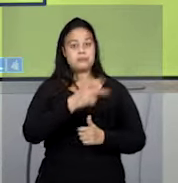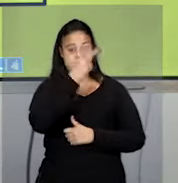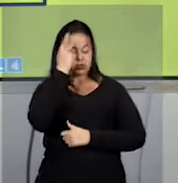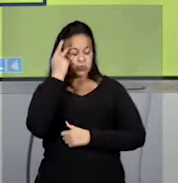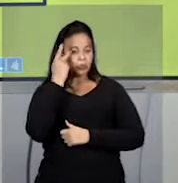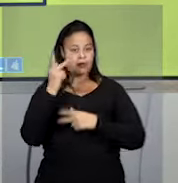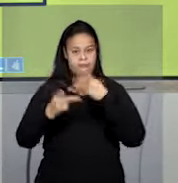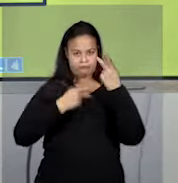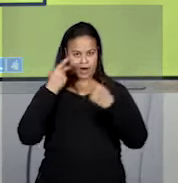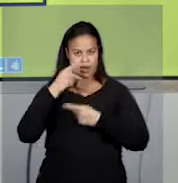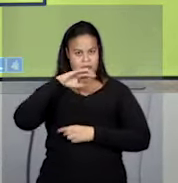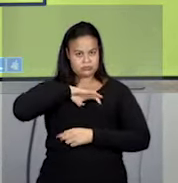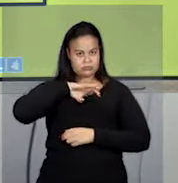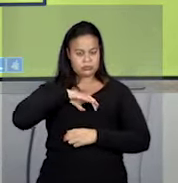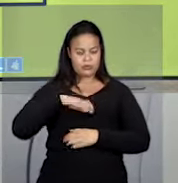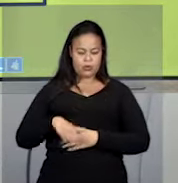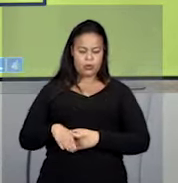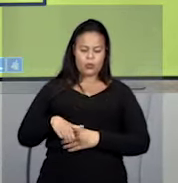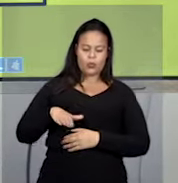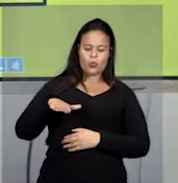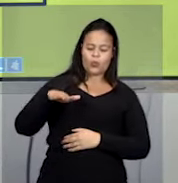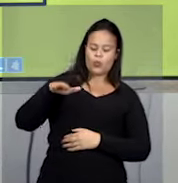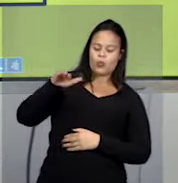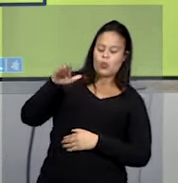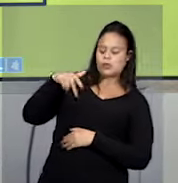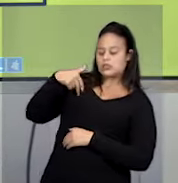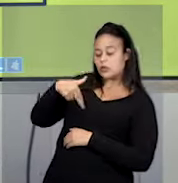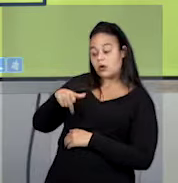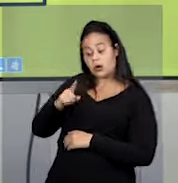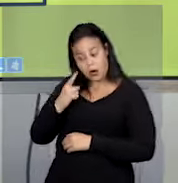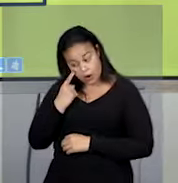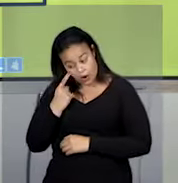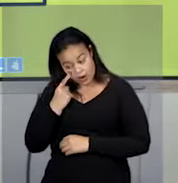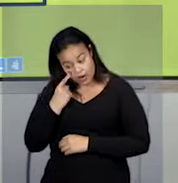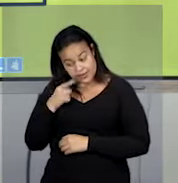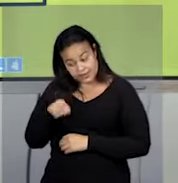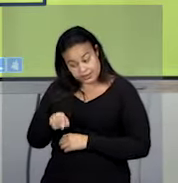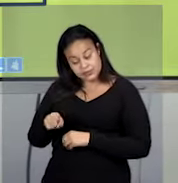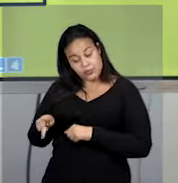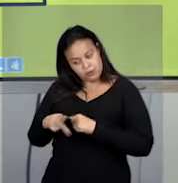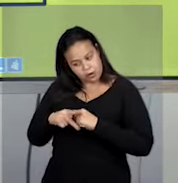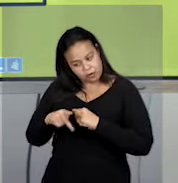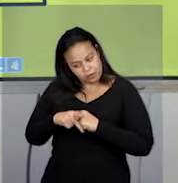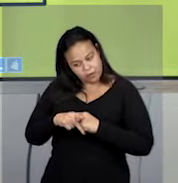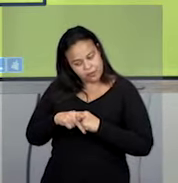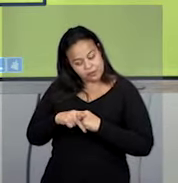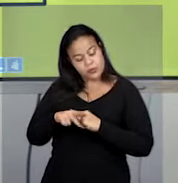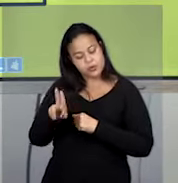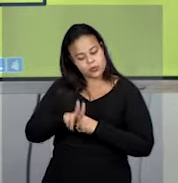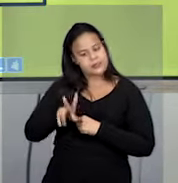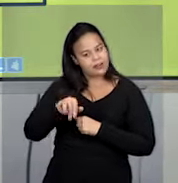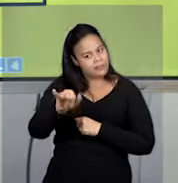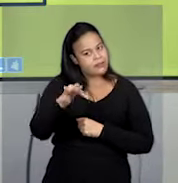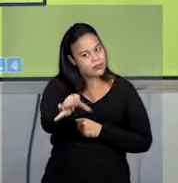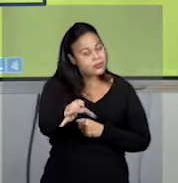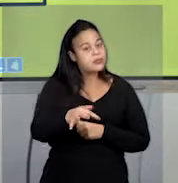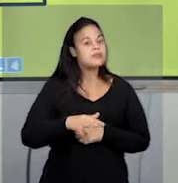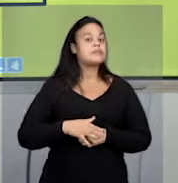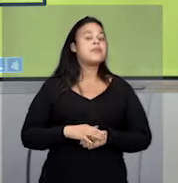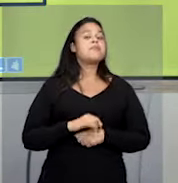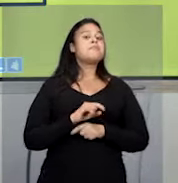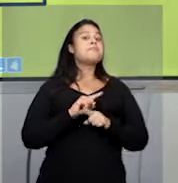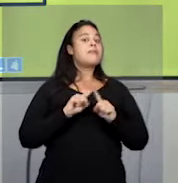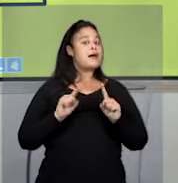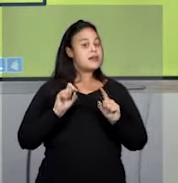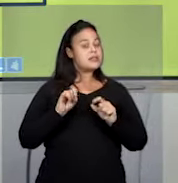chegou perto de nós, quando era pequenininho, e falava assim, olha, isso que você está falando é pronome, nós vamos usar. Mas quando a gente